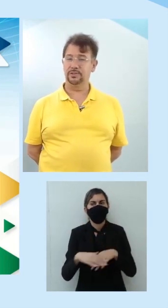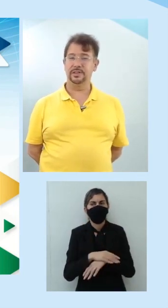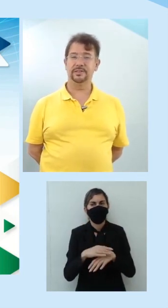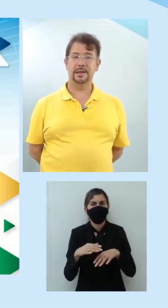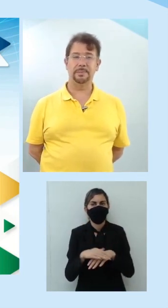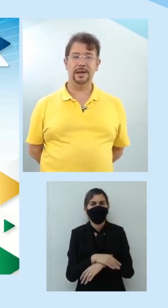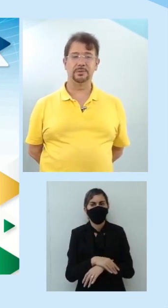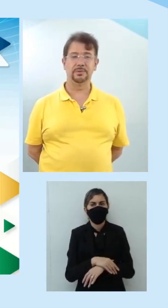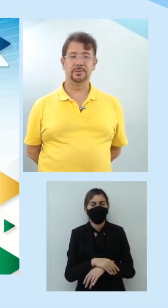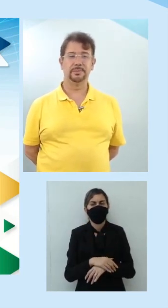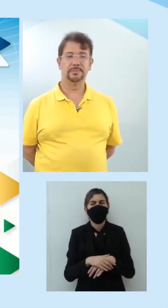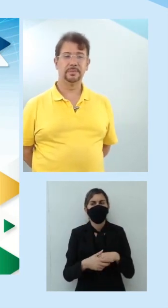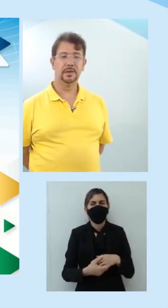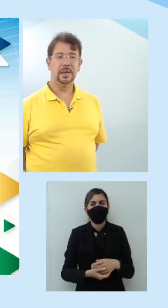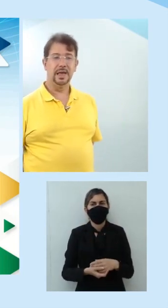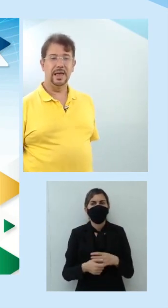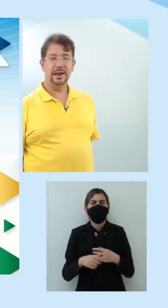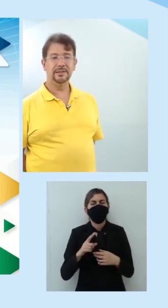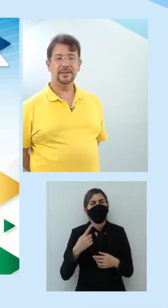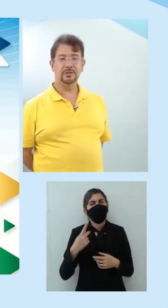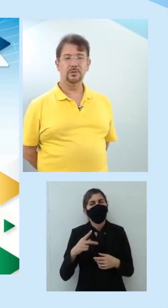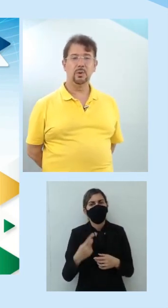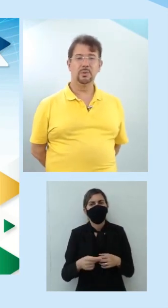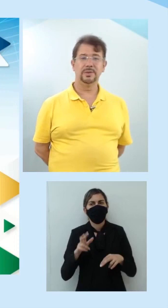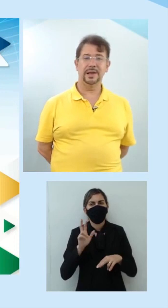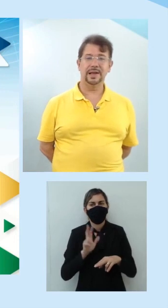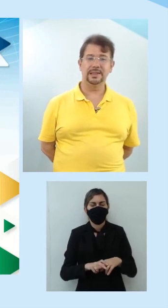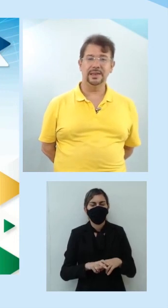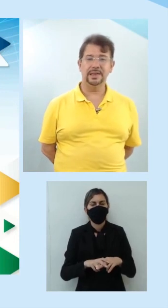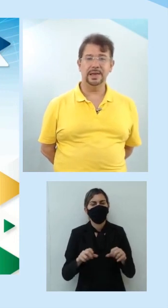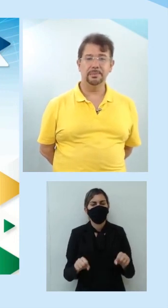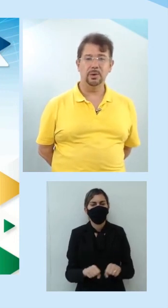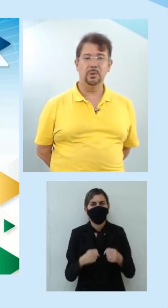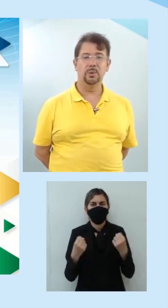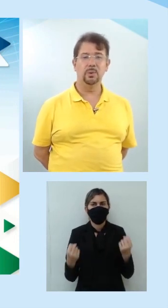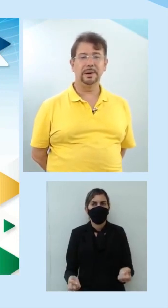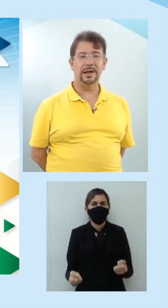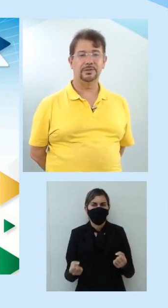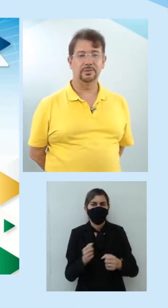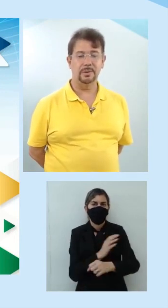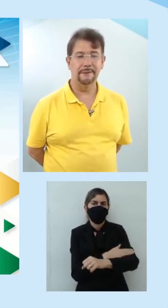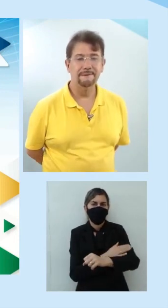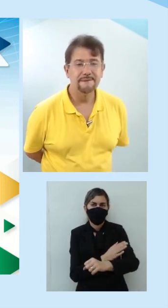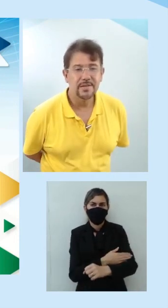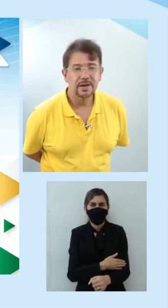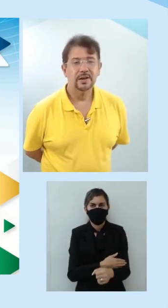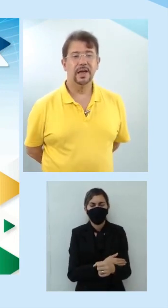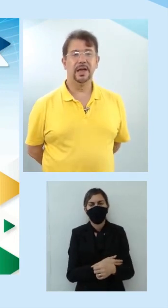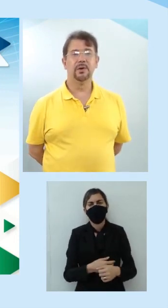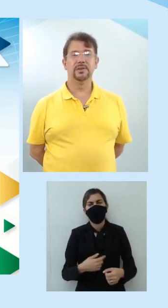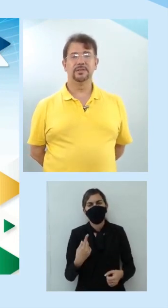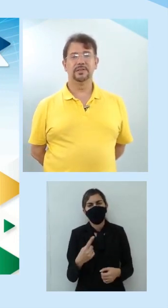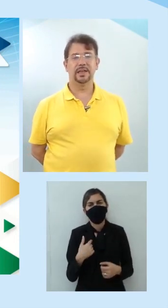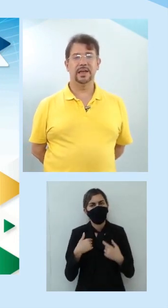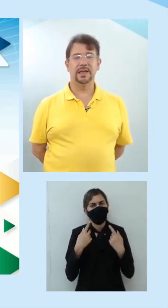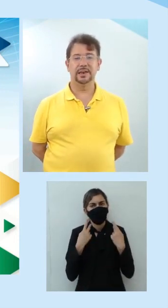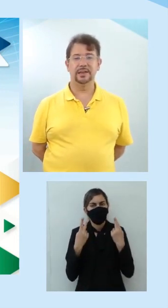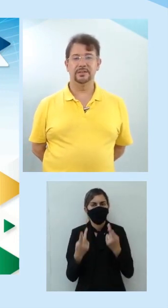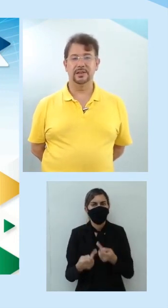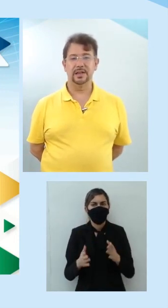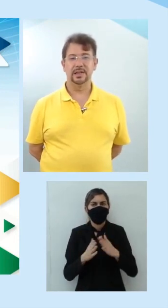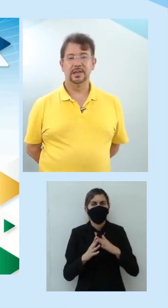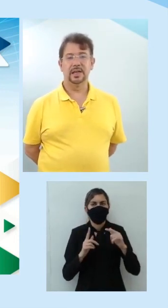da loja de sapatos. Ele sentou na cadeira e quebrou o braço. Eu visitei